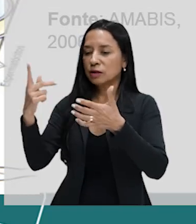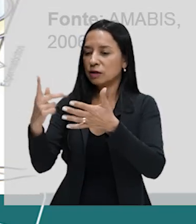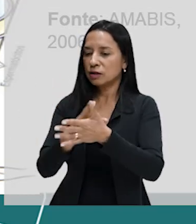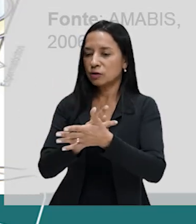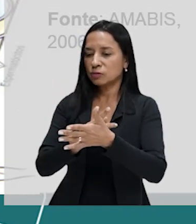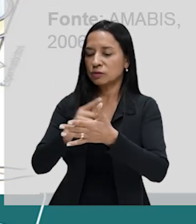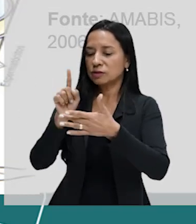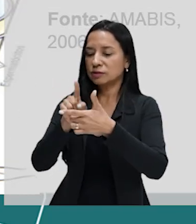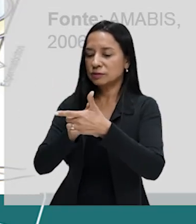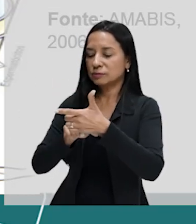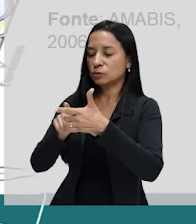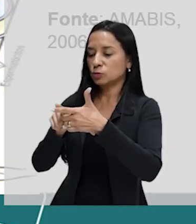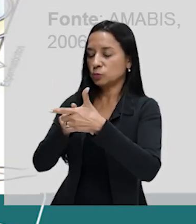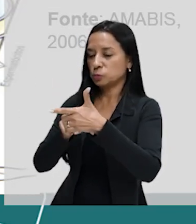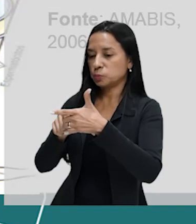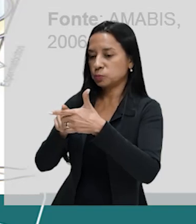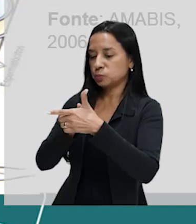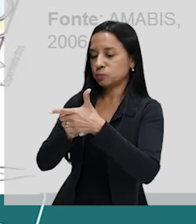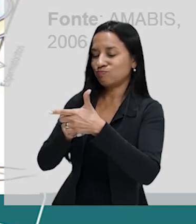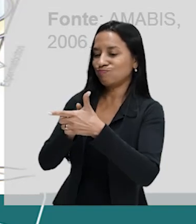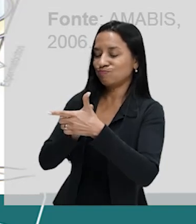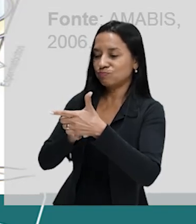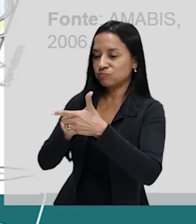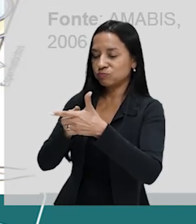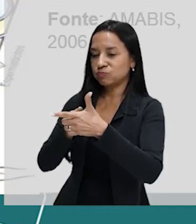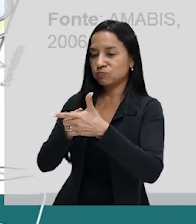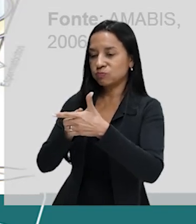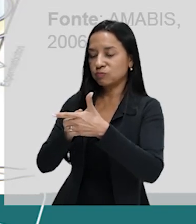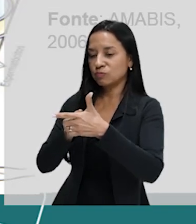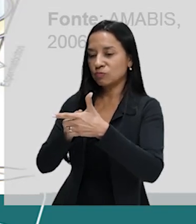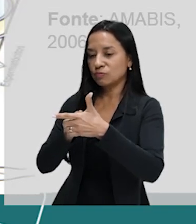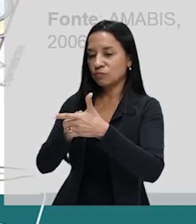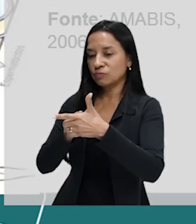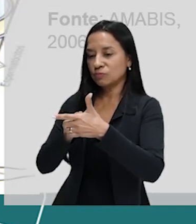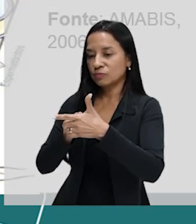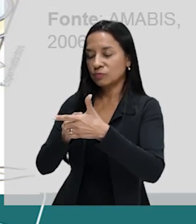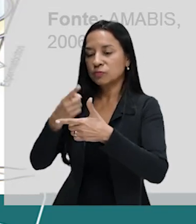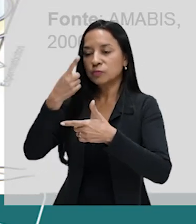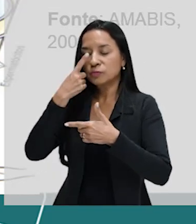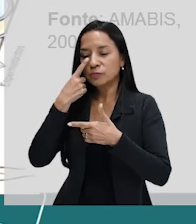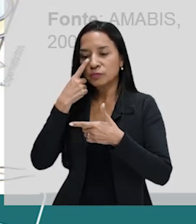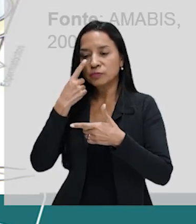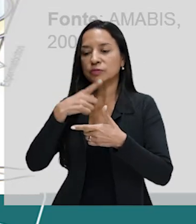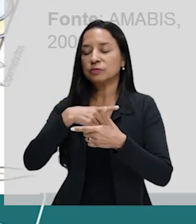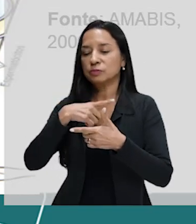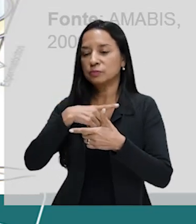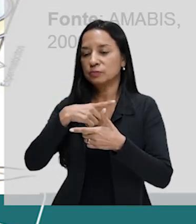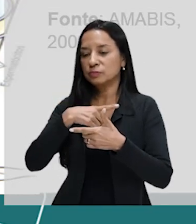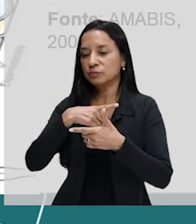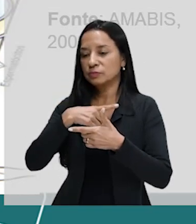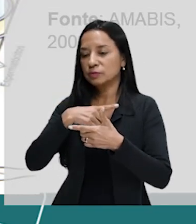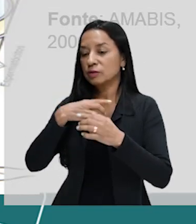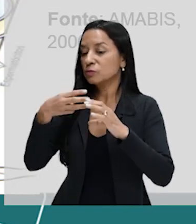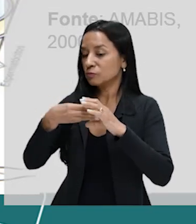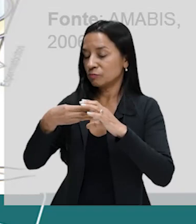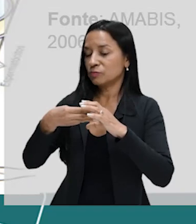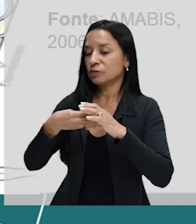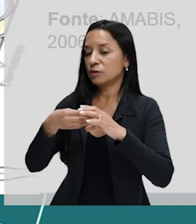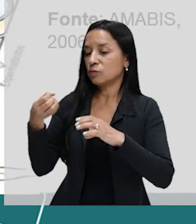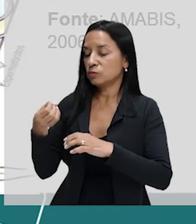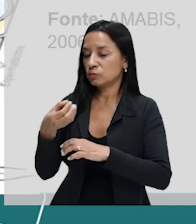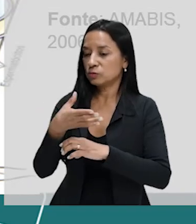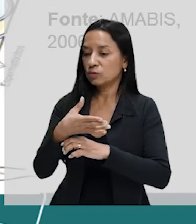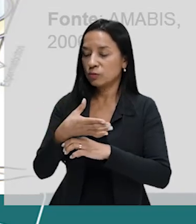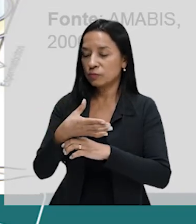na parede dos túbulos seminíferos, tá, pessoal? Então, veja, nós temos células mais jovens,